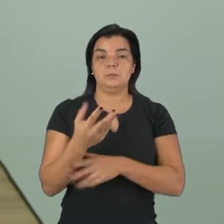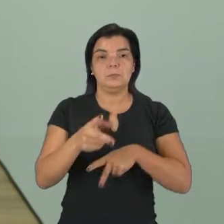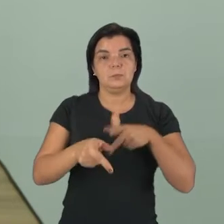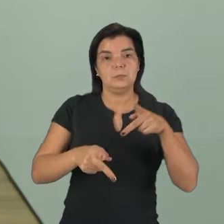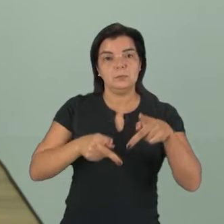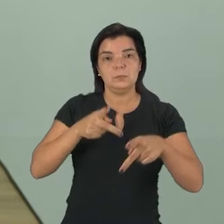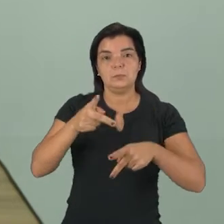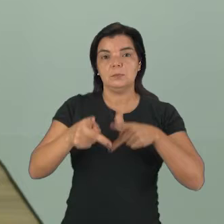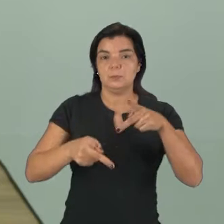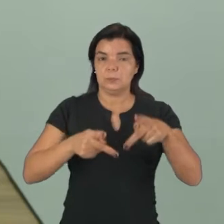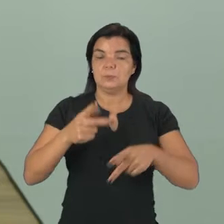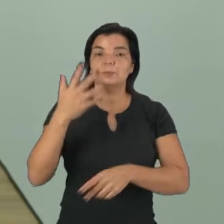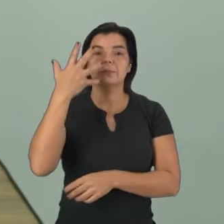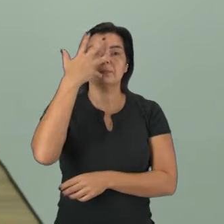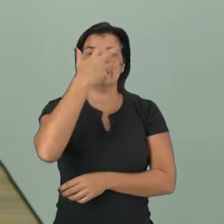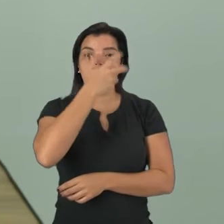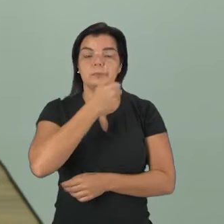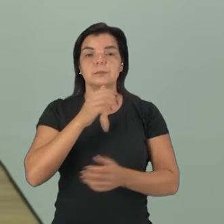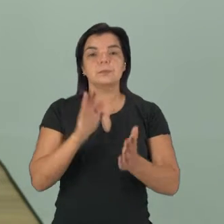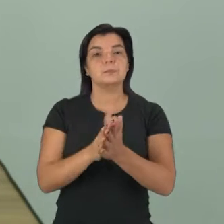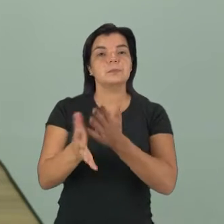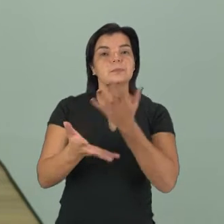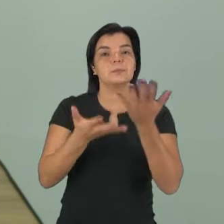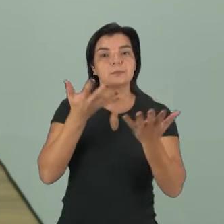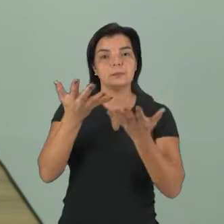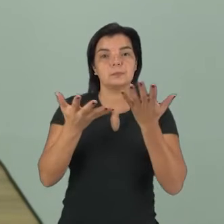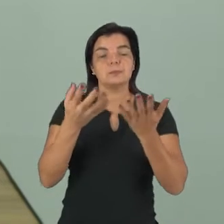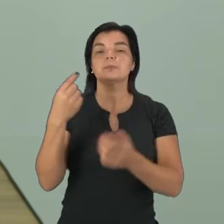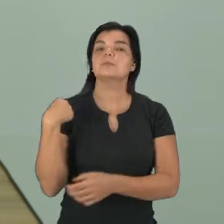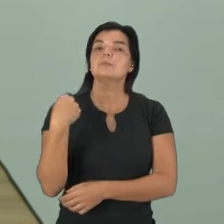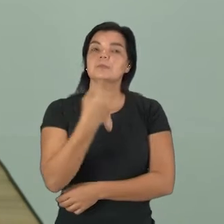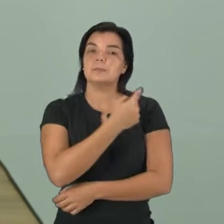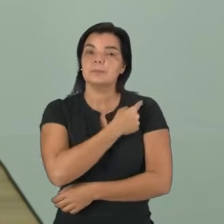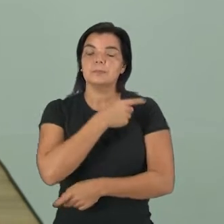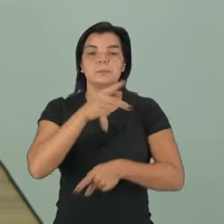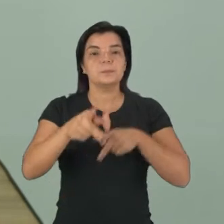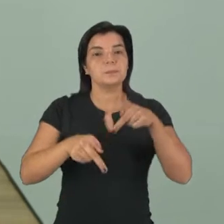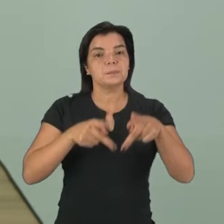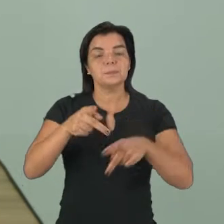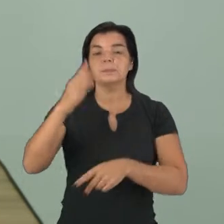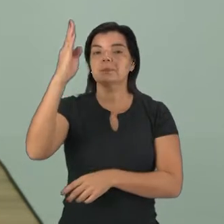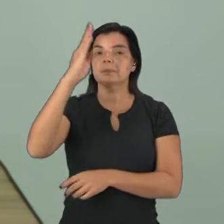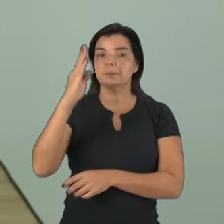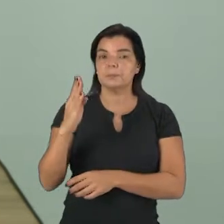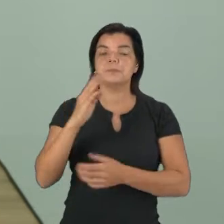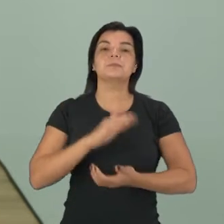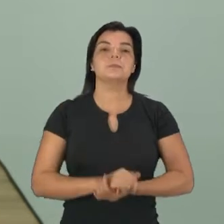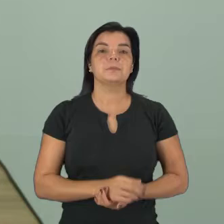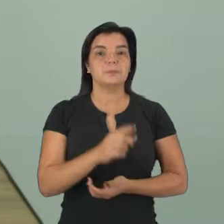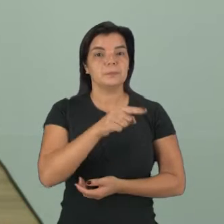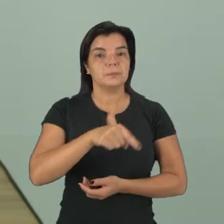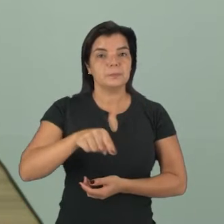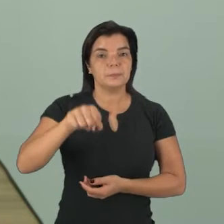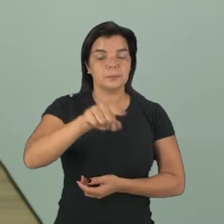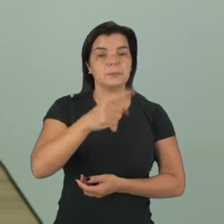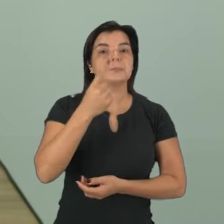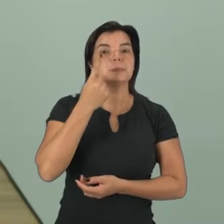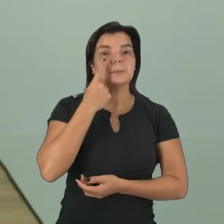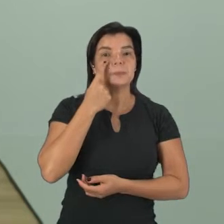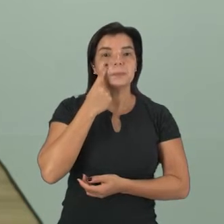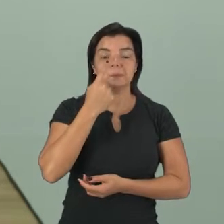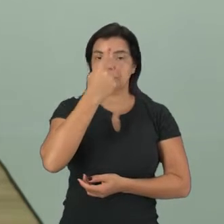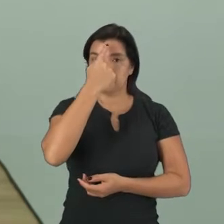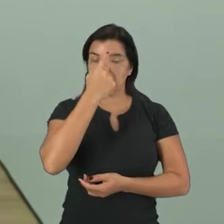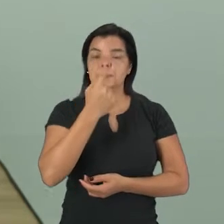povo tão lindo, tão maravilhoso que somos nós, o povo brasileiro. Para isso, eu quero que você observe aqui uma